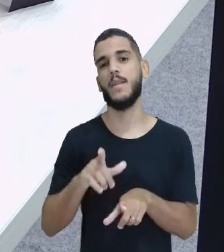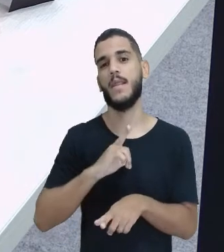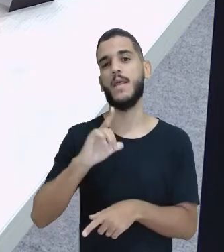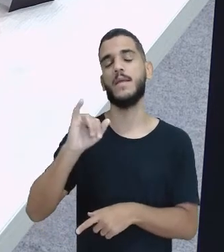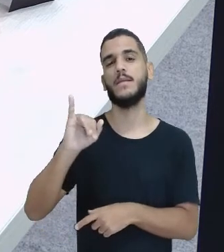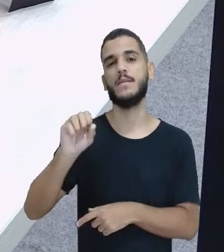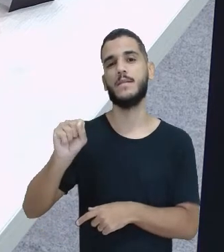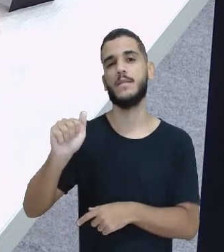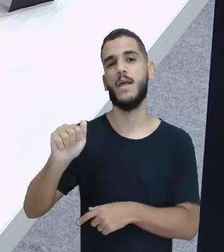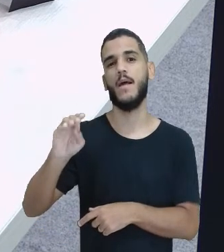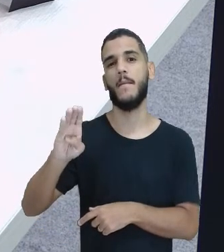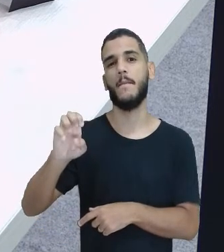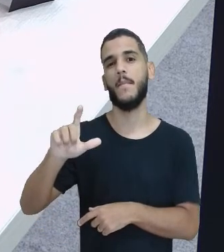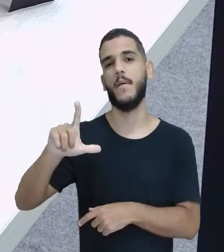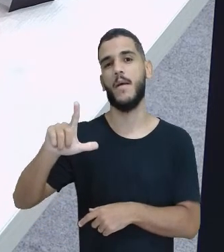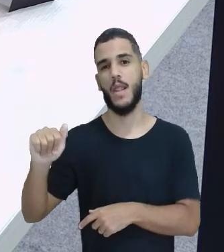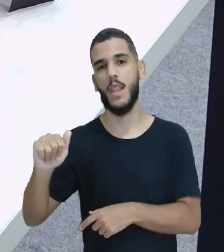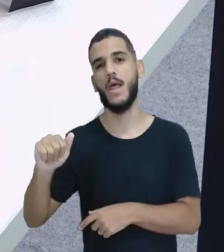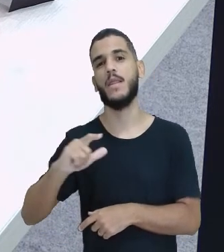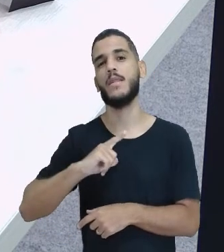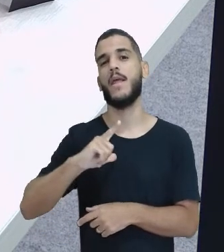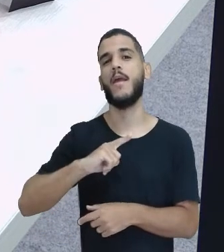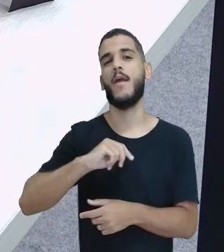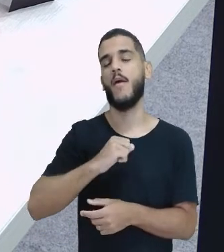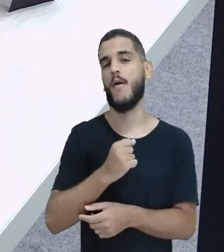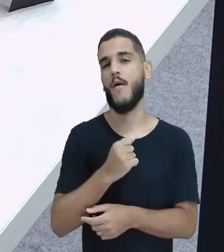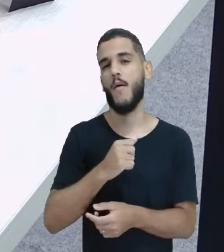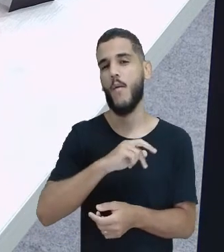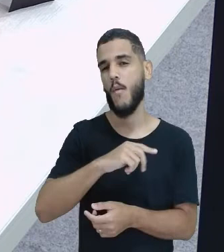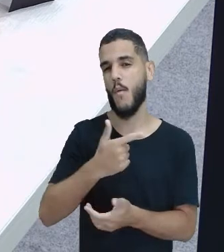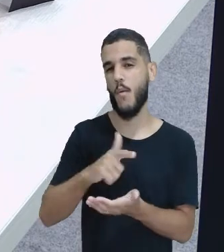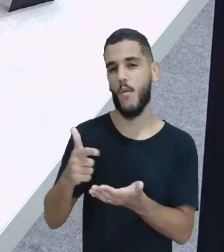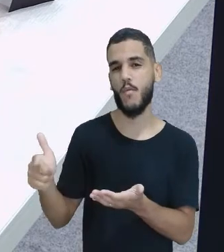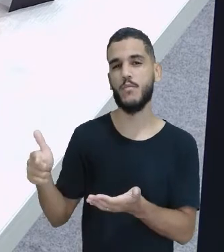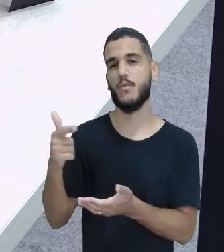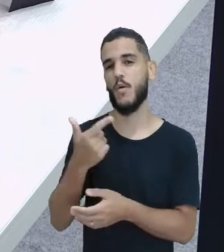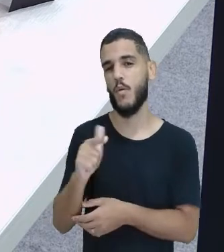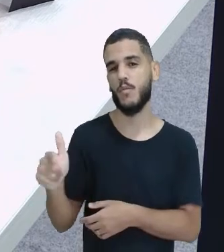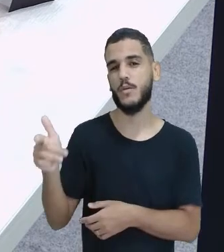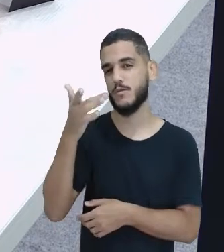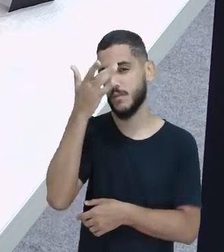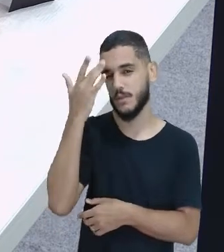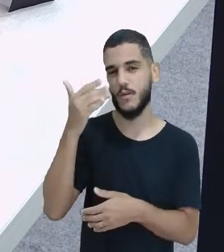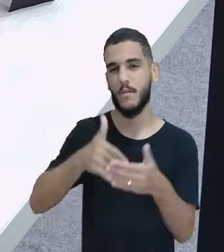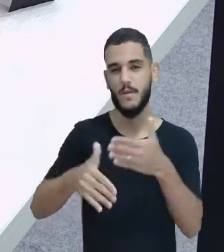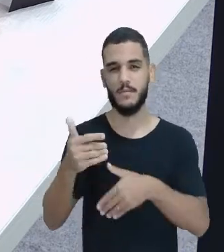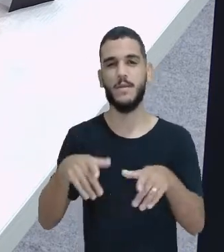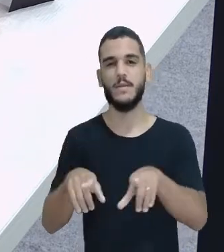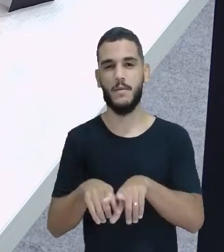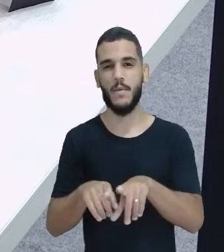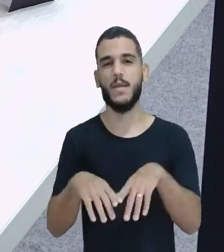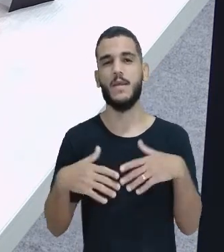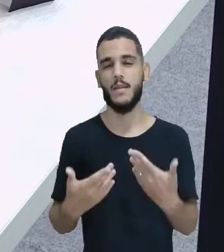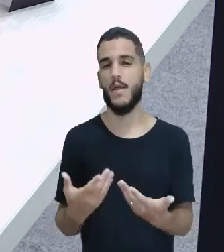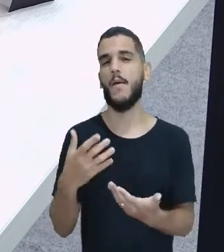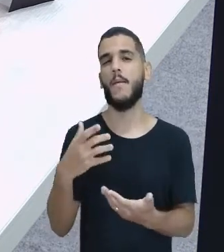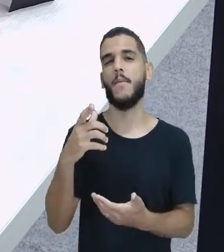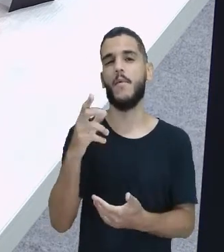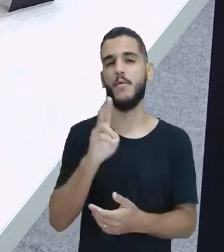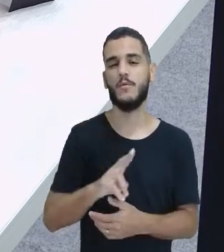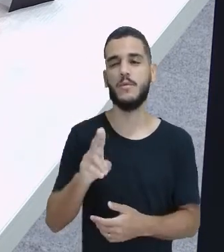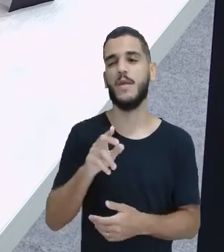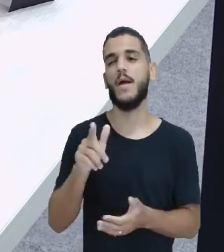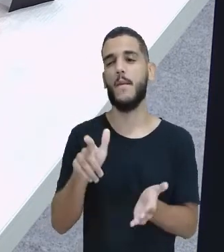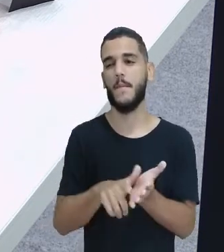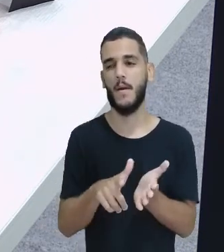e estão chegando mais pessoas devagarinho, né? Maravilha! Então, eu quero ver a participação de vocês aí. Eu vou pegar essa